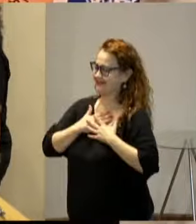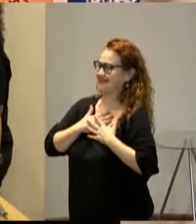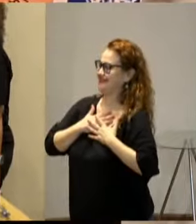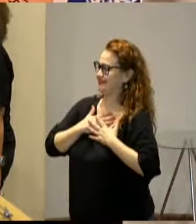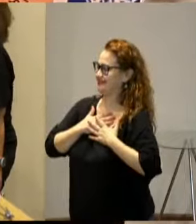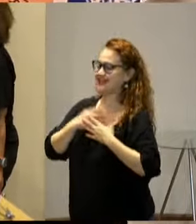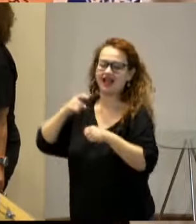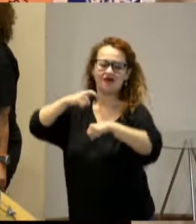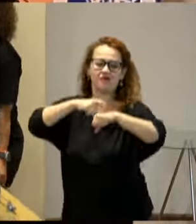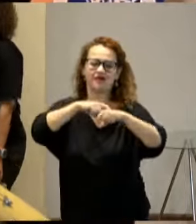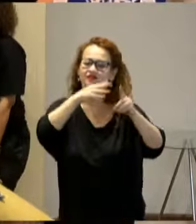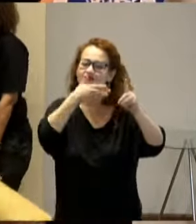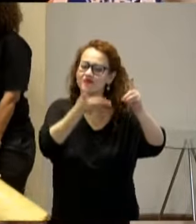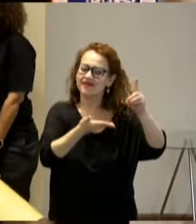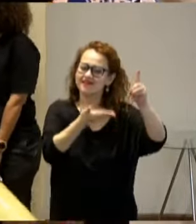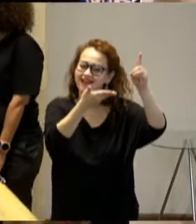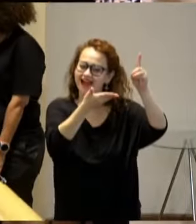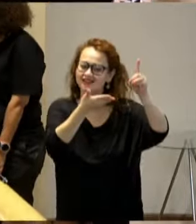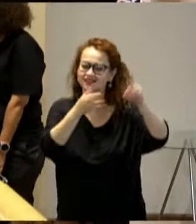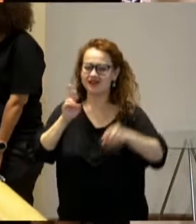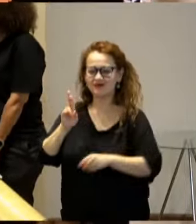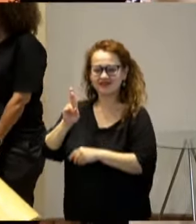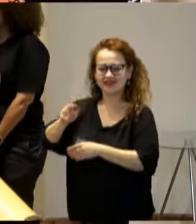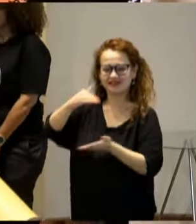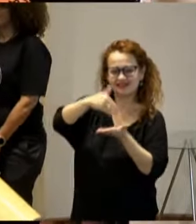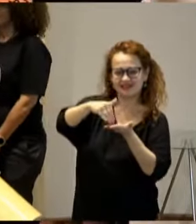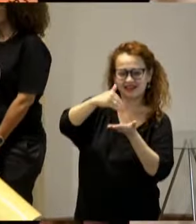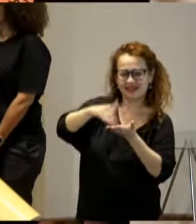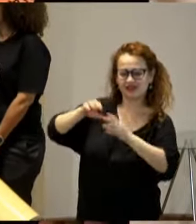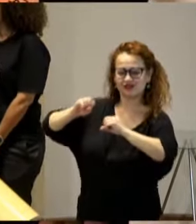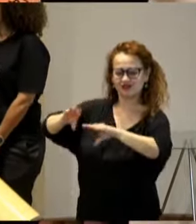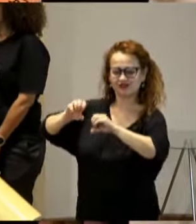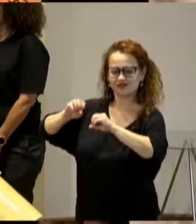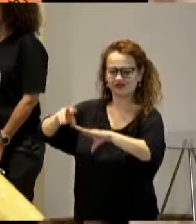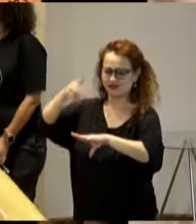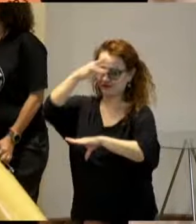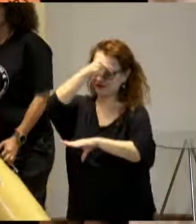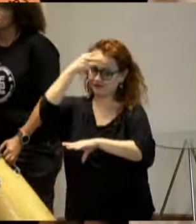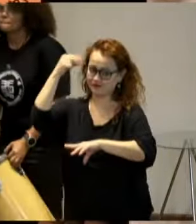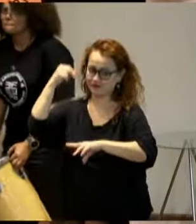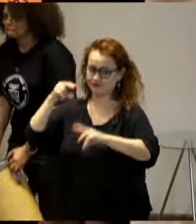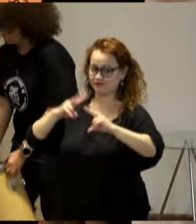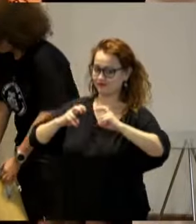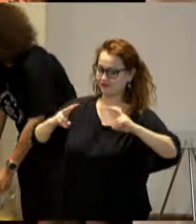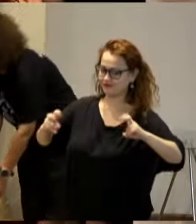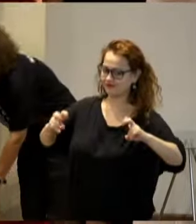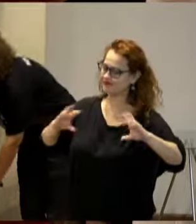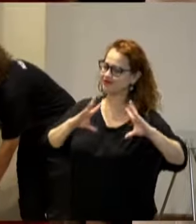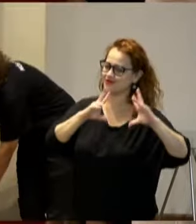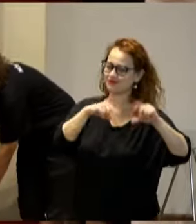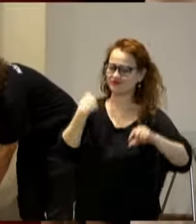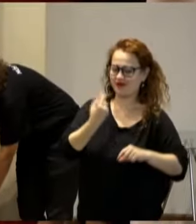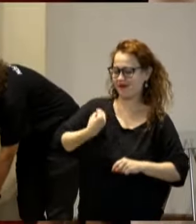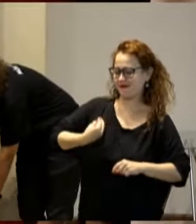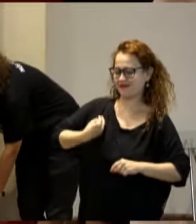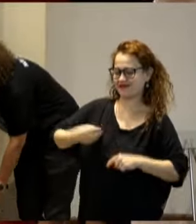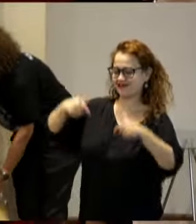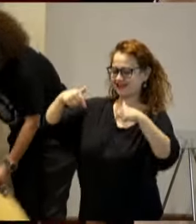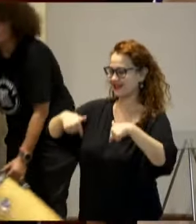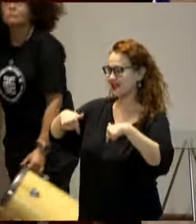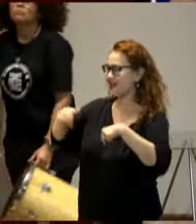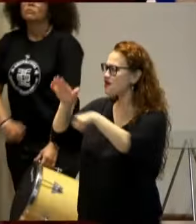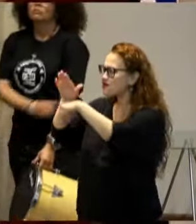É uma homenagem em nome do secretário e da Secretaria de Educação, que está, e de todas nós, mas aí eu ia te